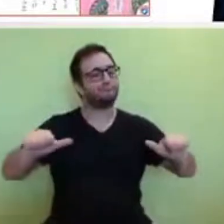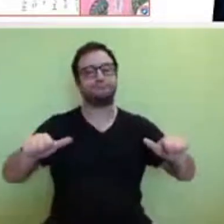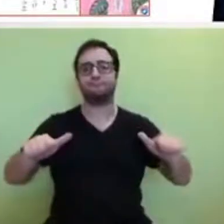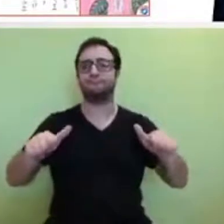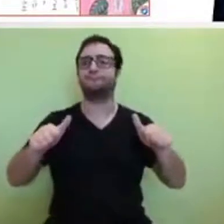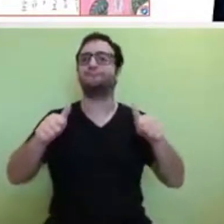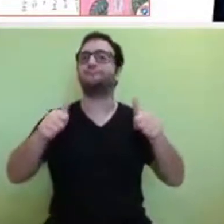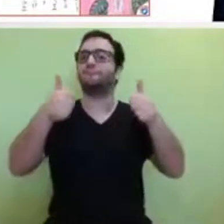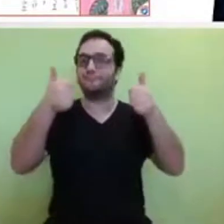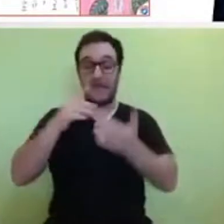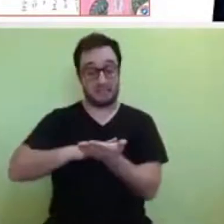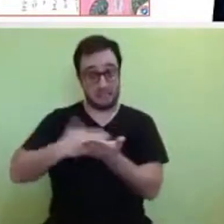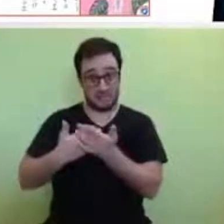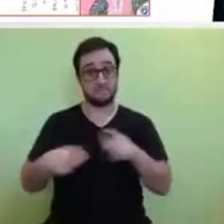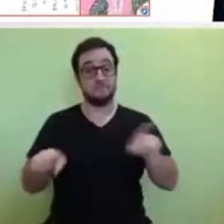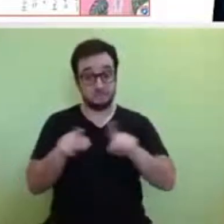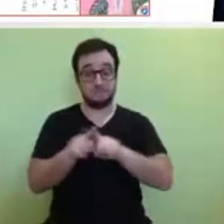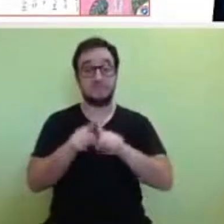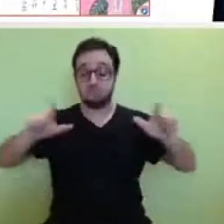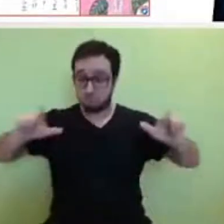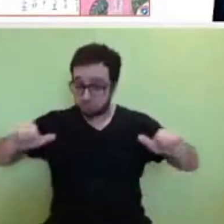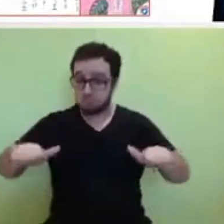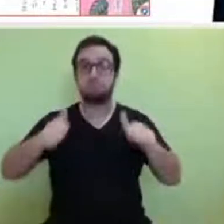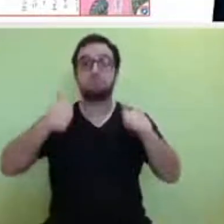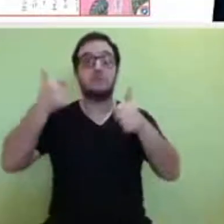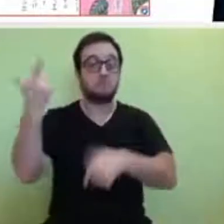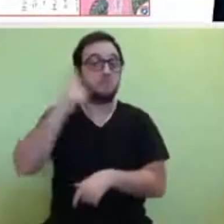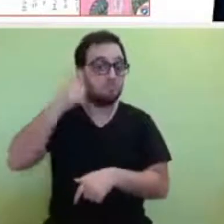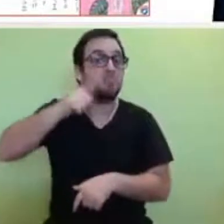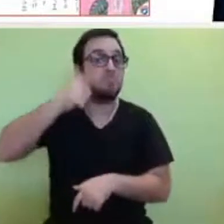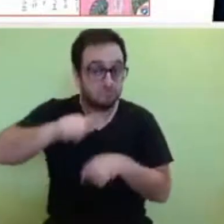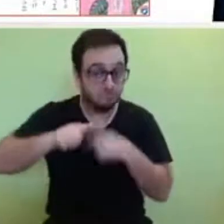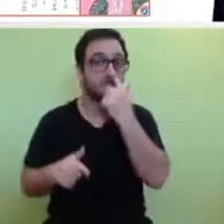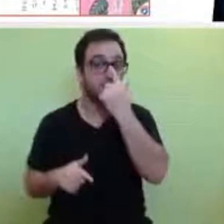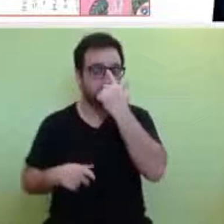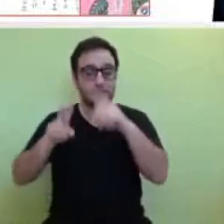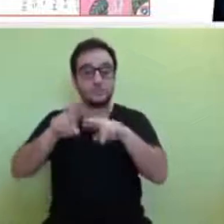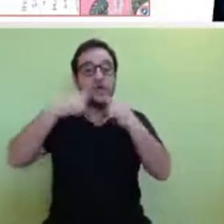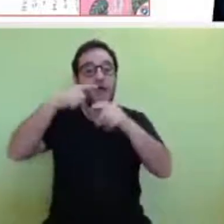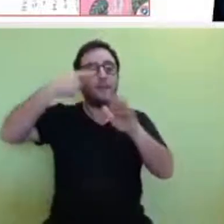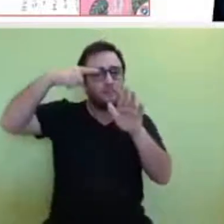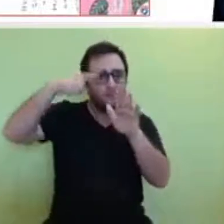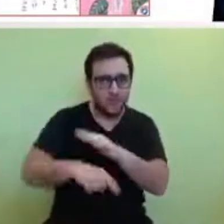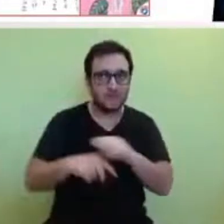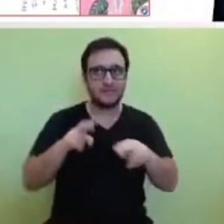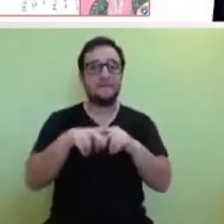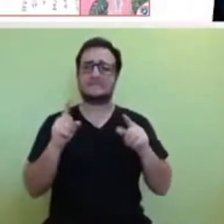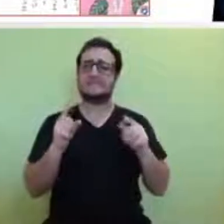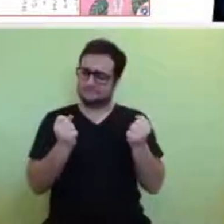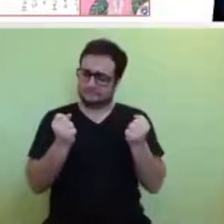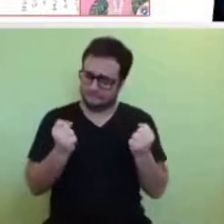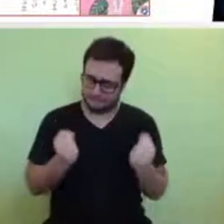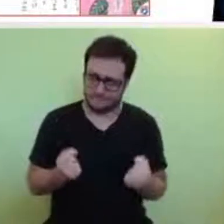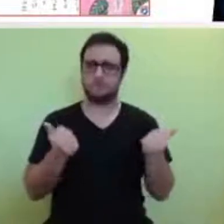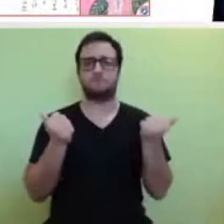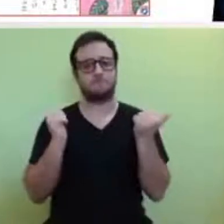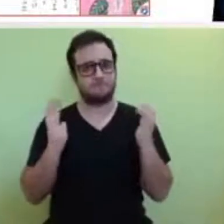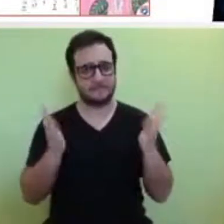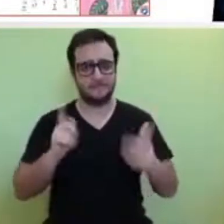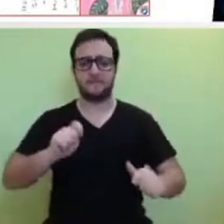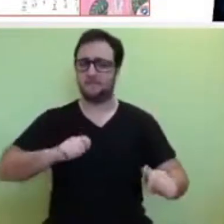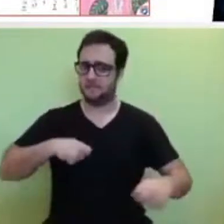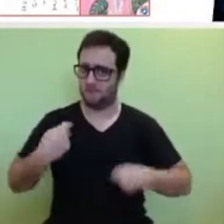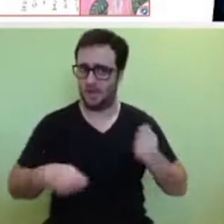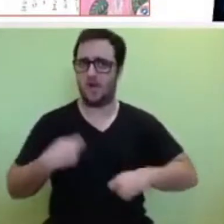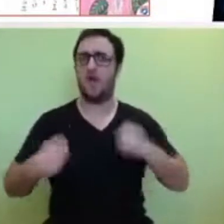porque era possível fazer essa interpretação com os sinais que estavam aclimatados, visto que ela podia